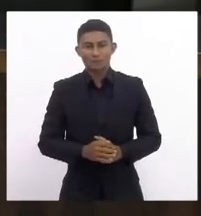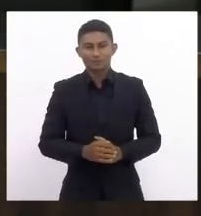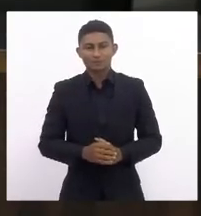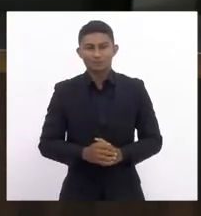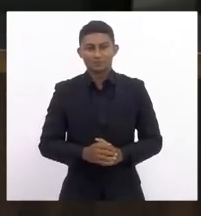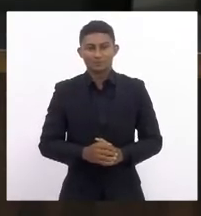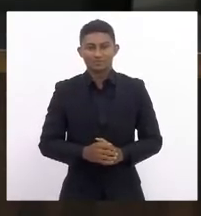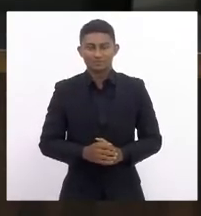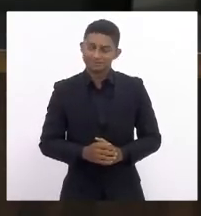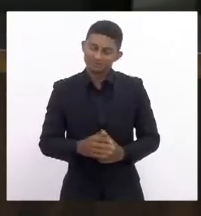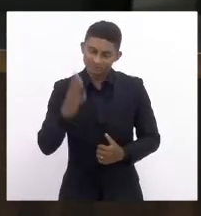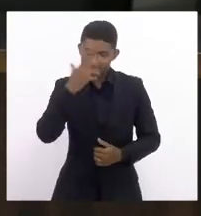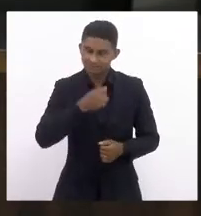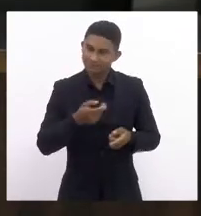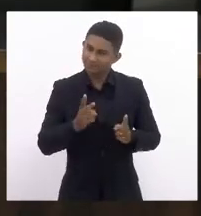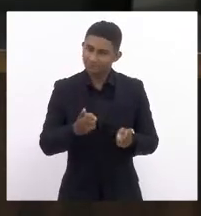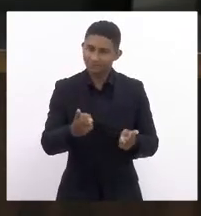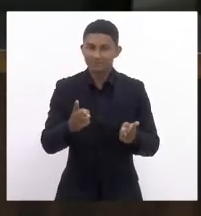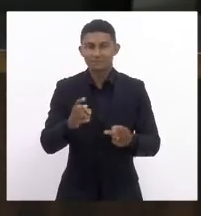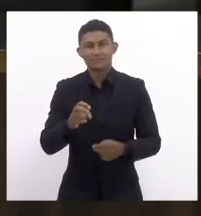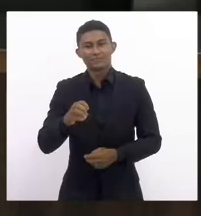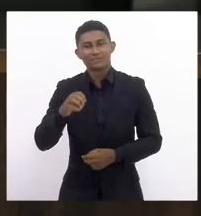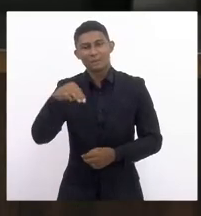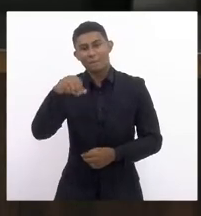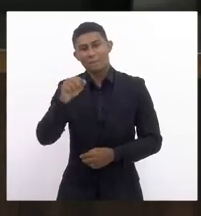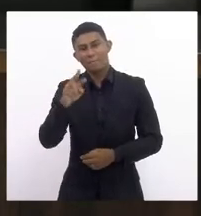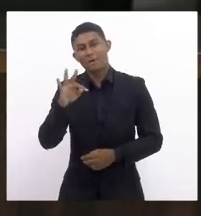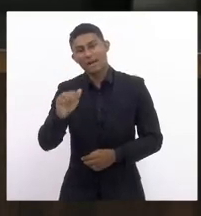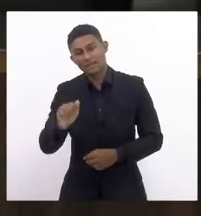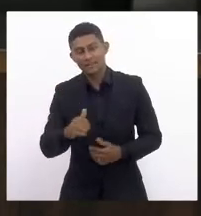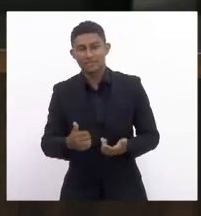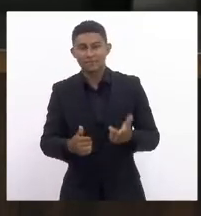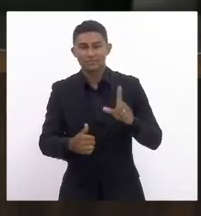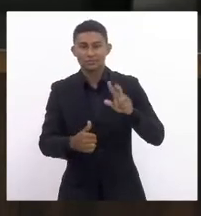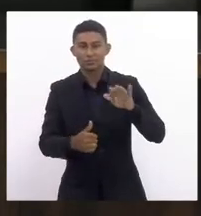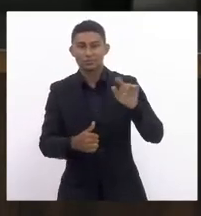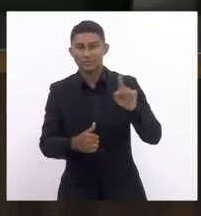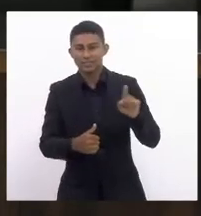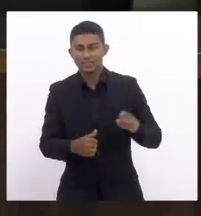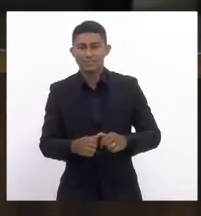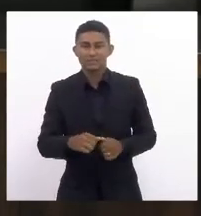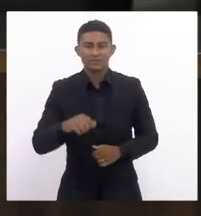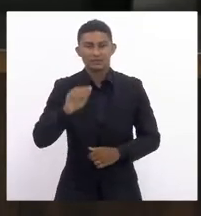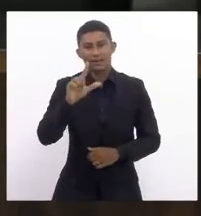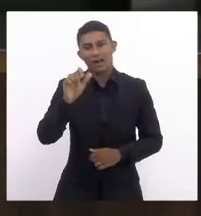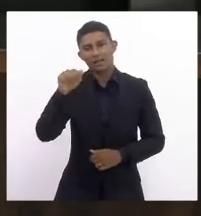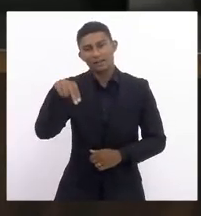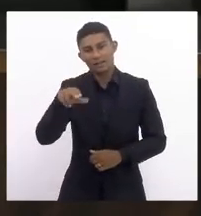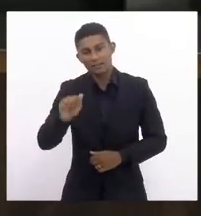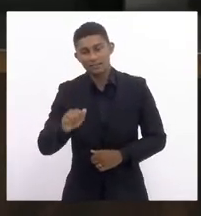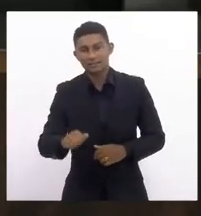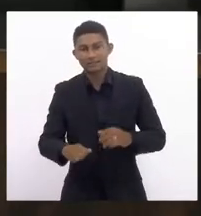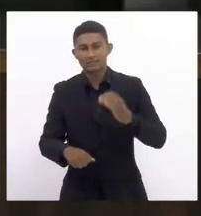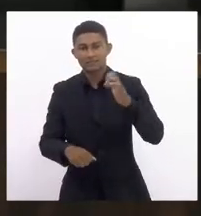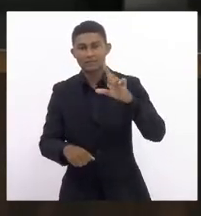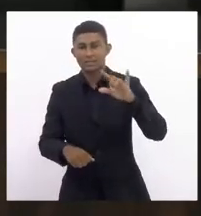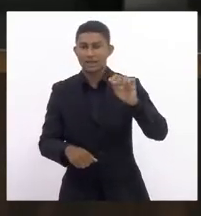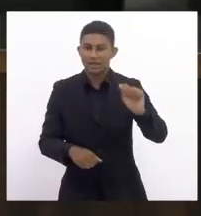Sempre elegante, deputada Marta Rocha, deputado Luiz, Alana Passos, Célia